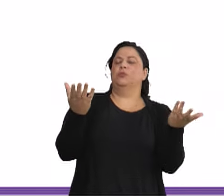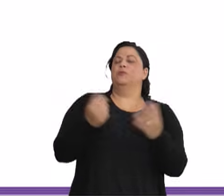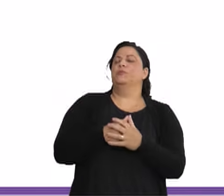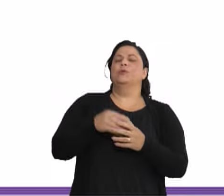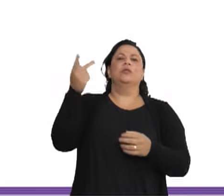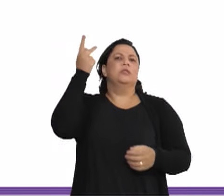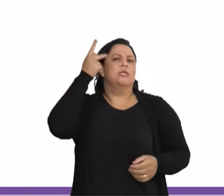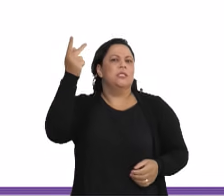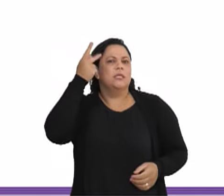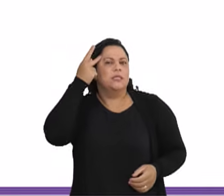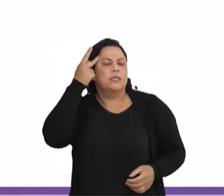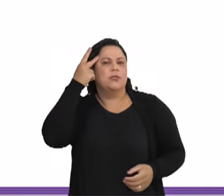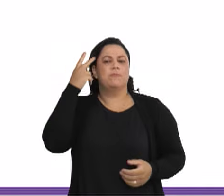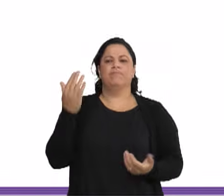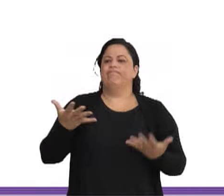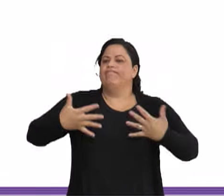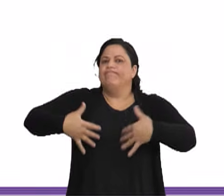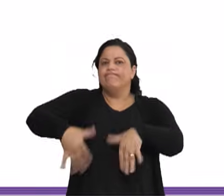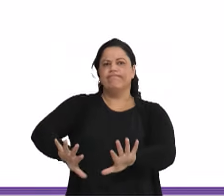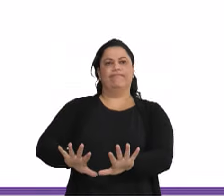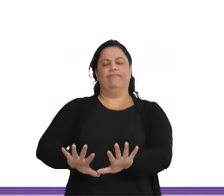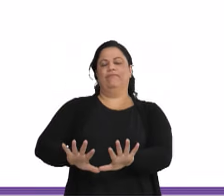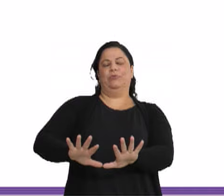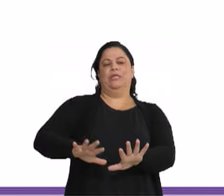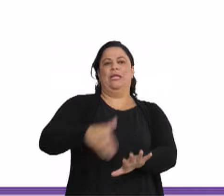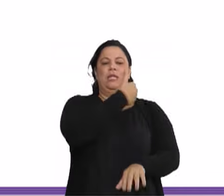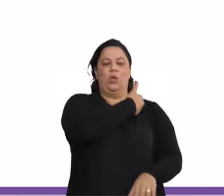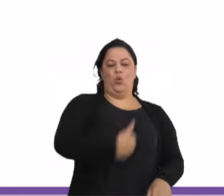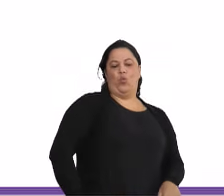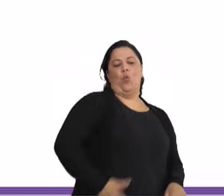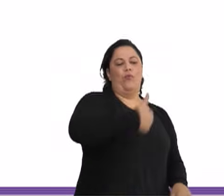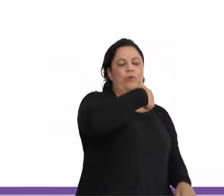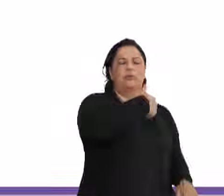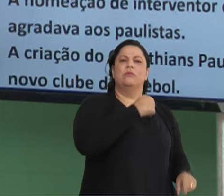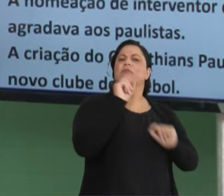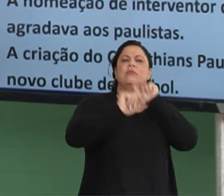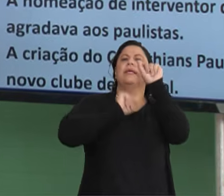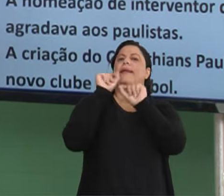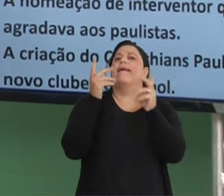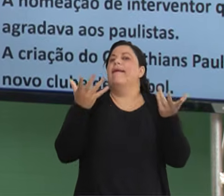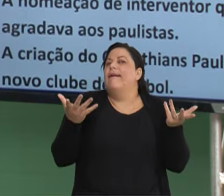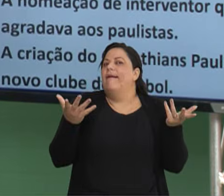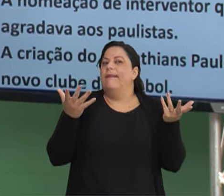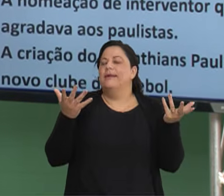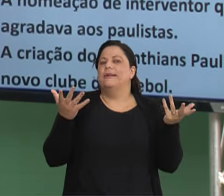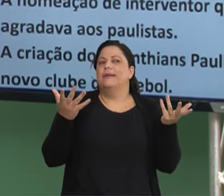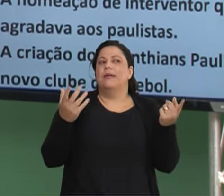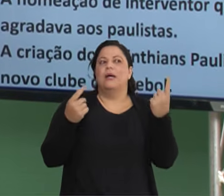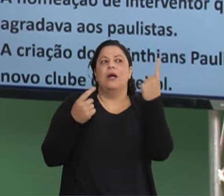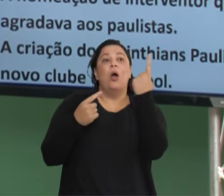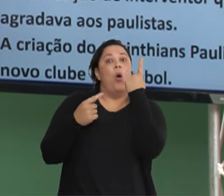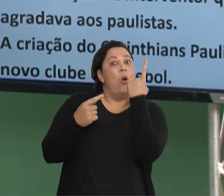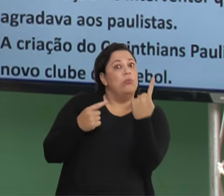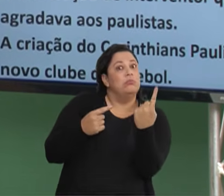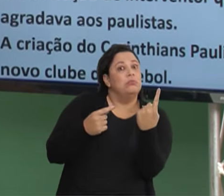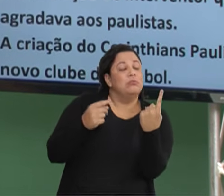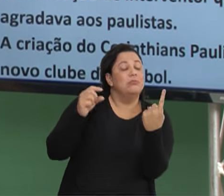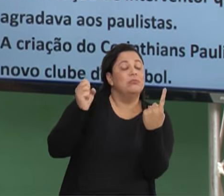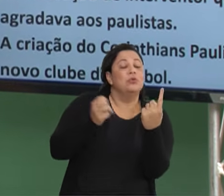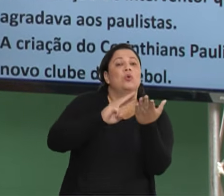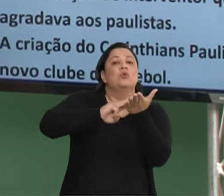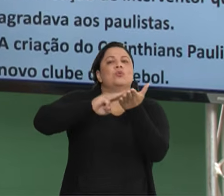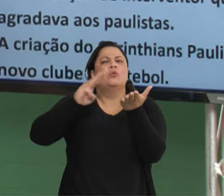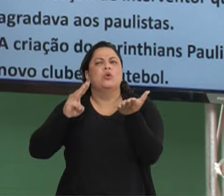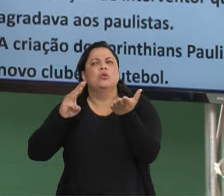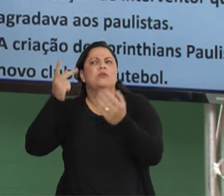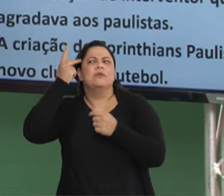de São Paulo com o governo de Getúlio Vargas era... O que ele está perguntando? Por um dos motivos de São Paulo